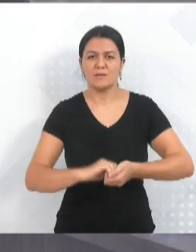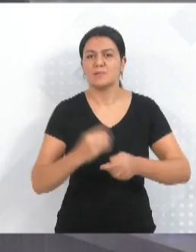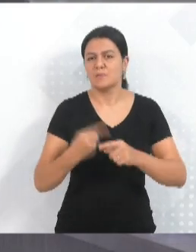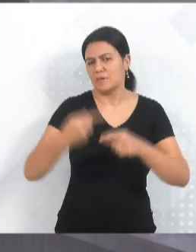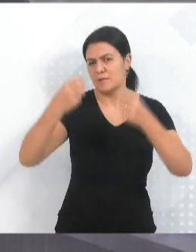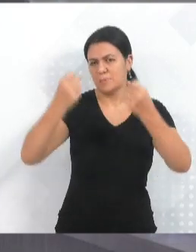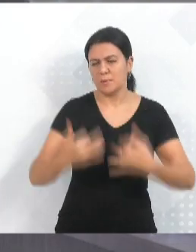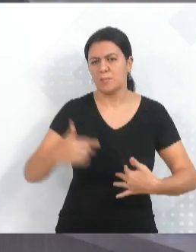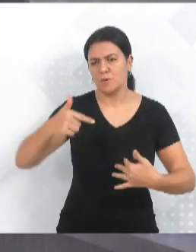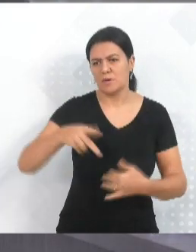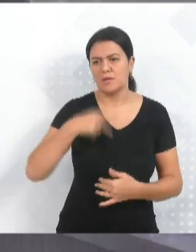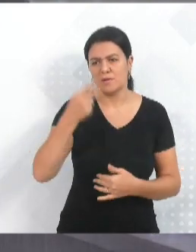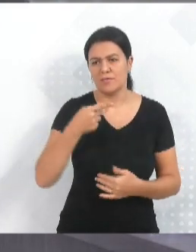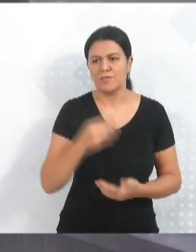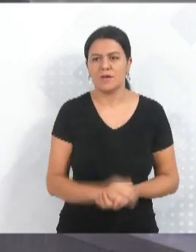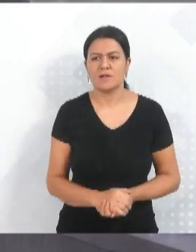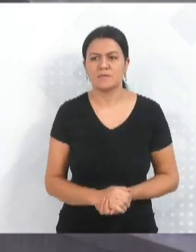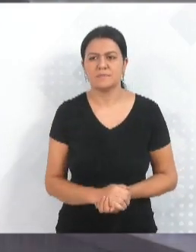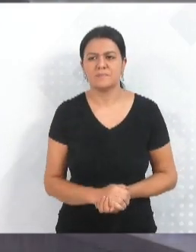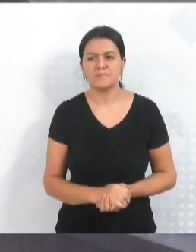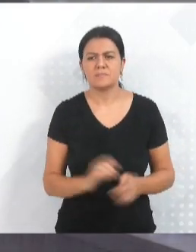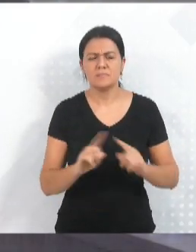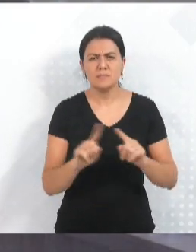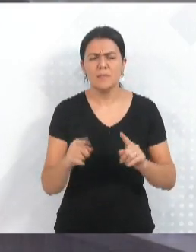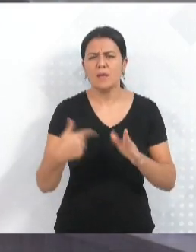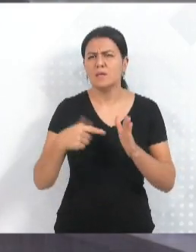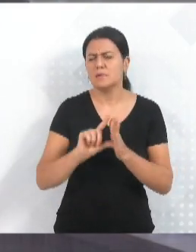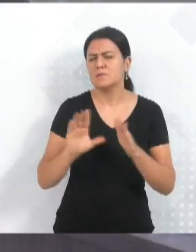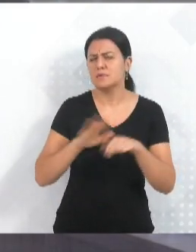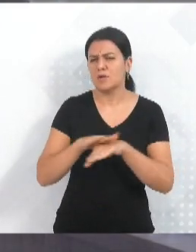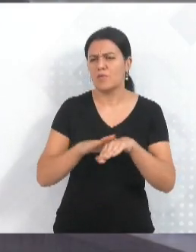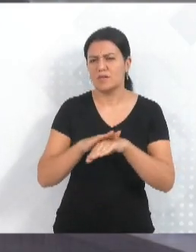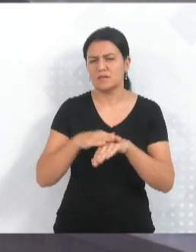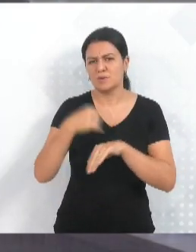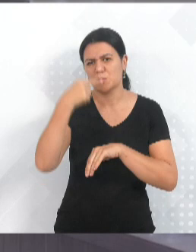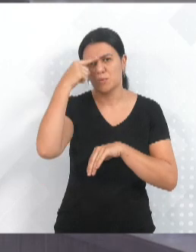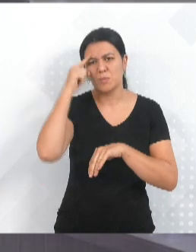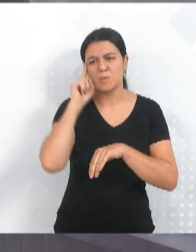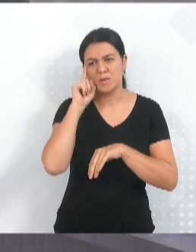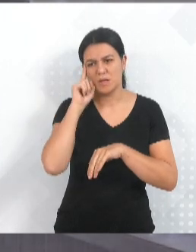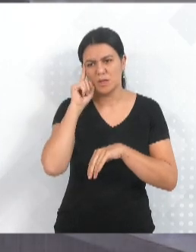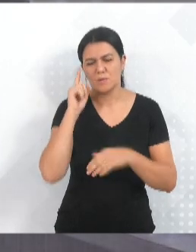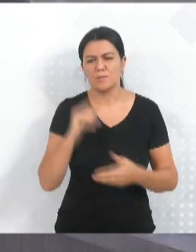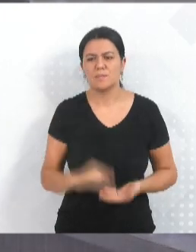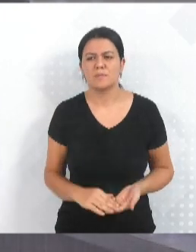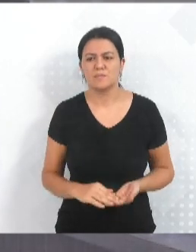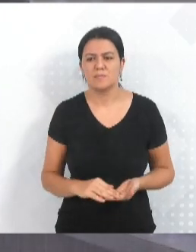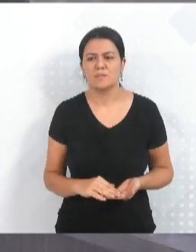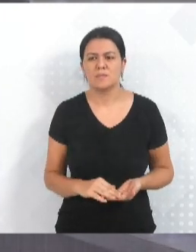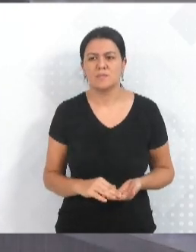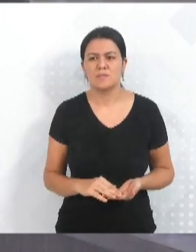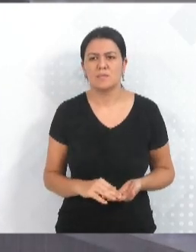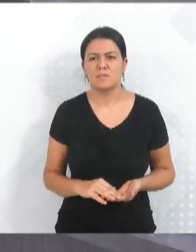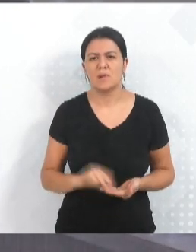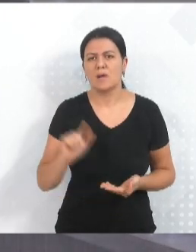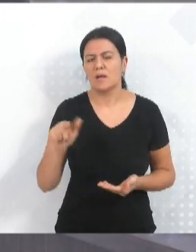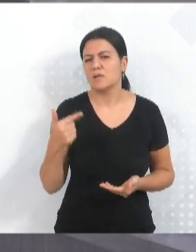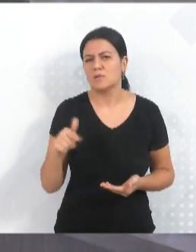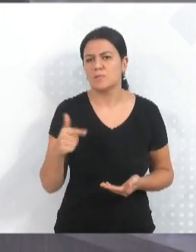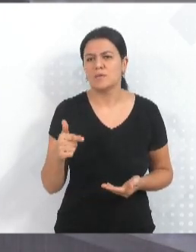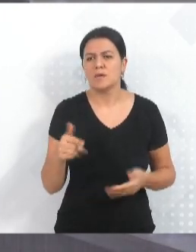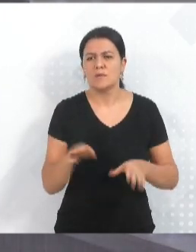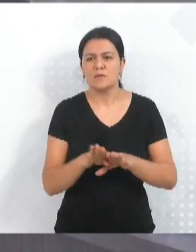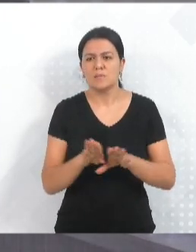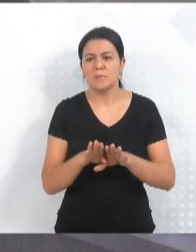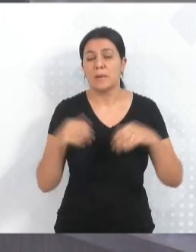na sua fala também coloquei e eu tava até conversando com o vereador Ito né embora não não foi colocado ali também como dos itens